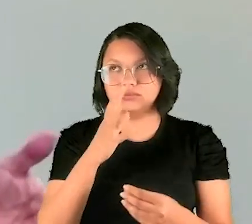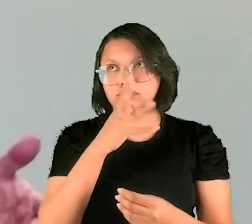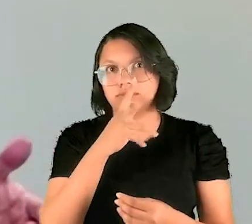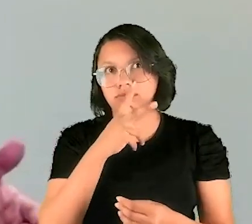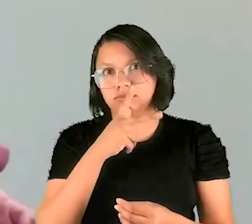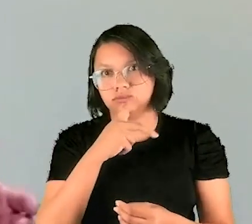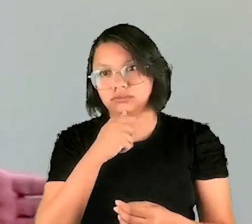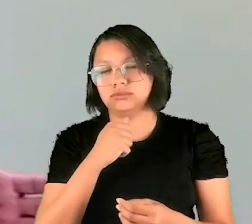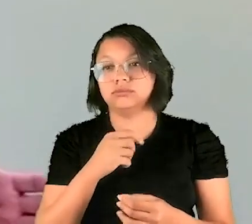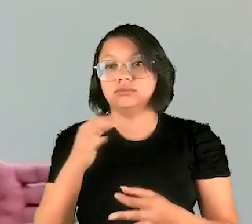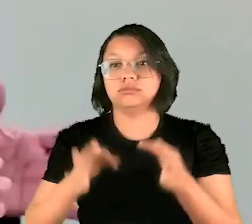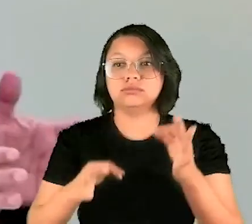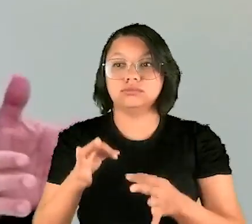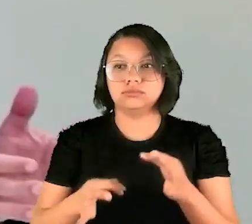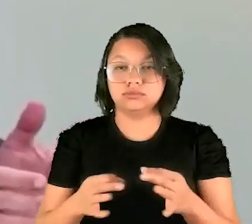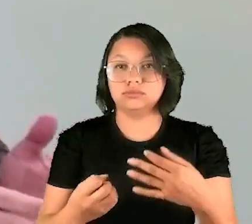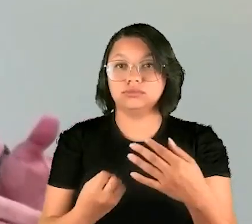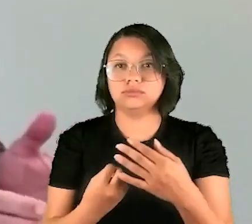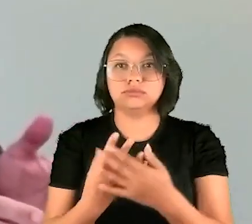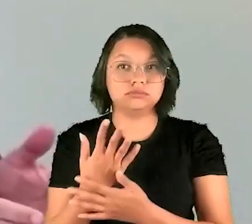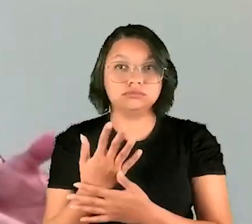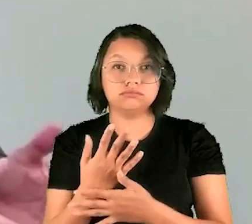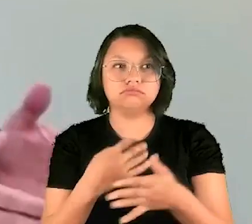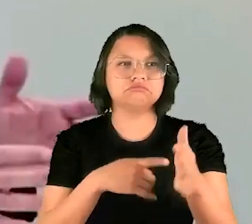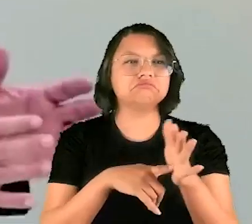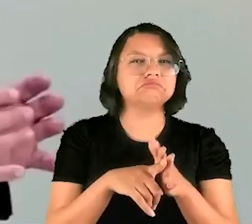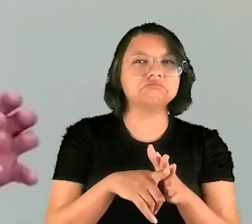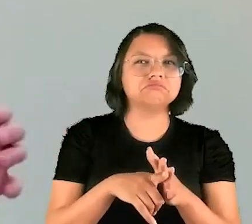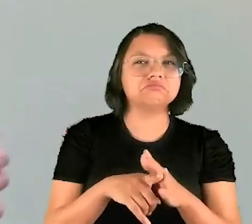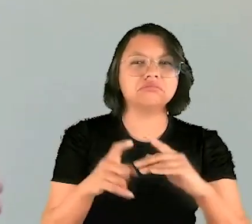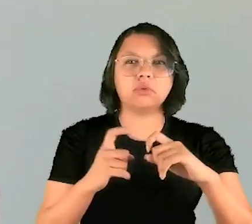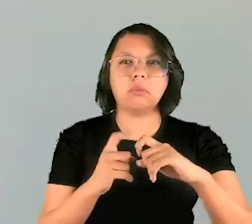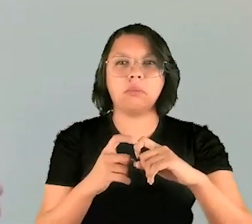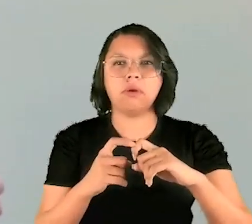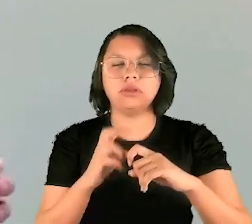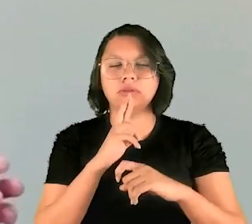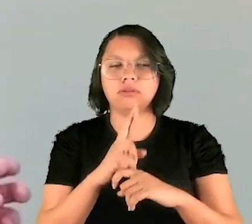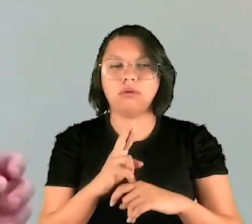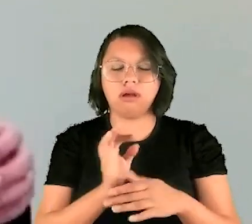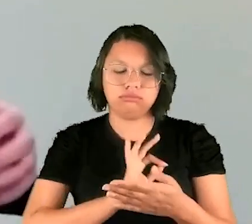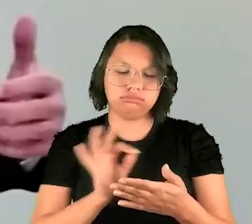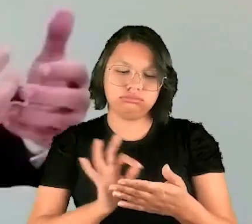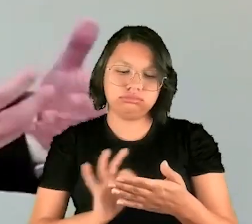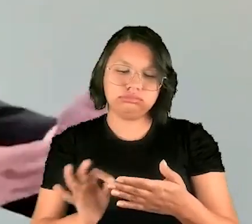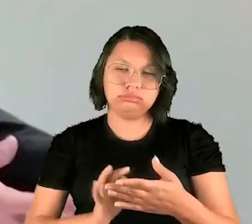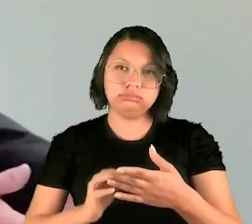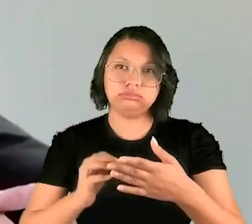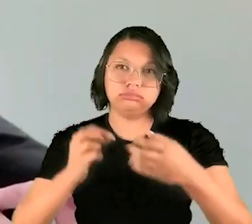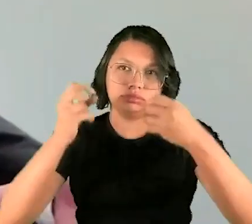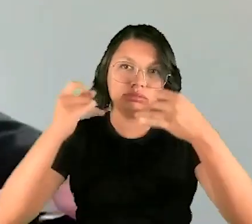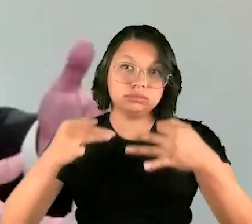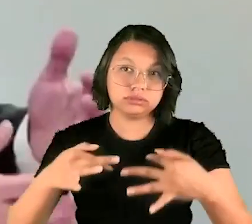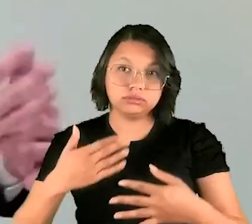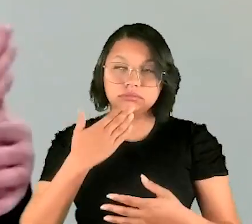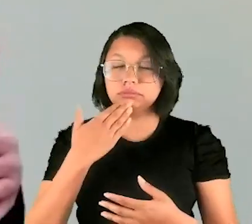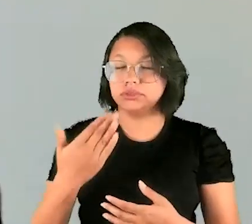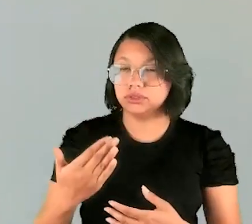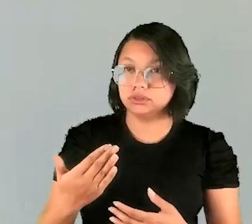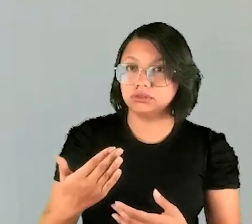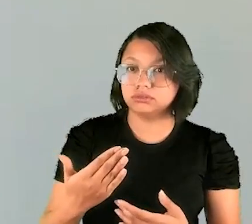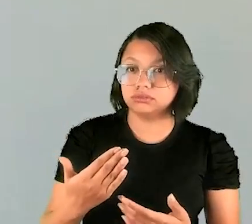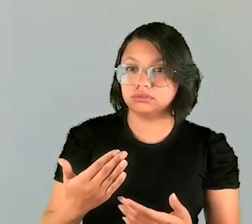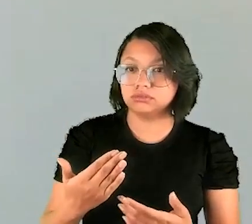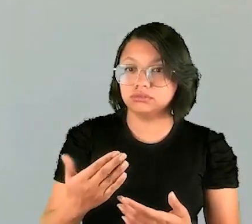demorado. O juiz formula quesitos, o médico responde por escrito, esclarecimentos são pedidos,